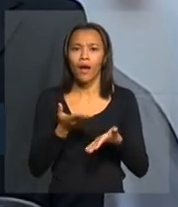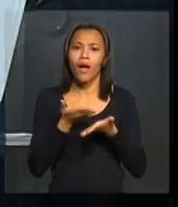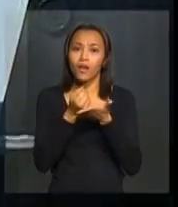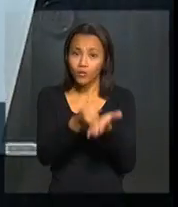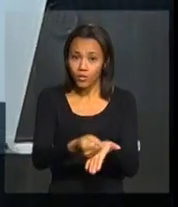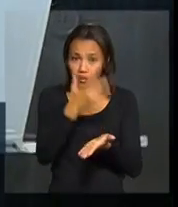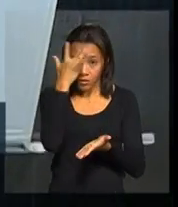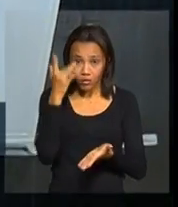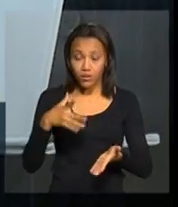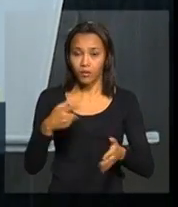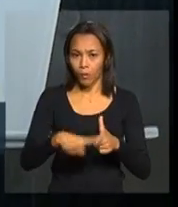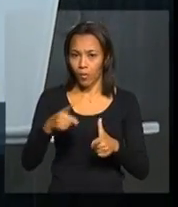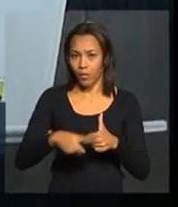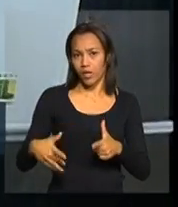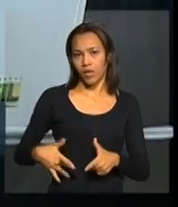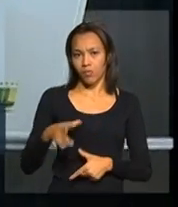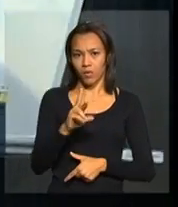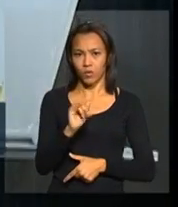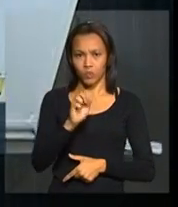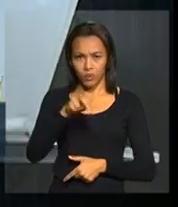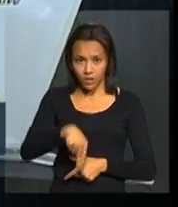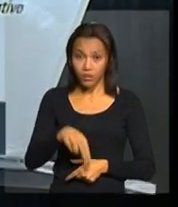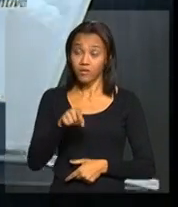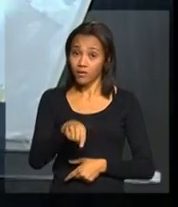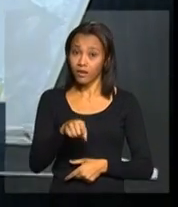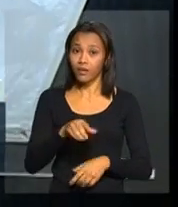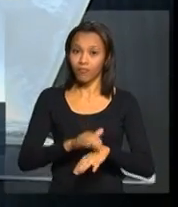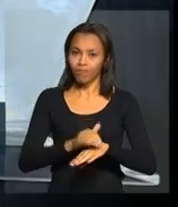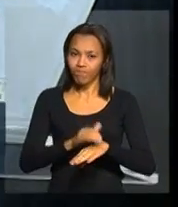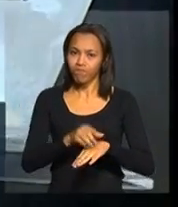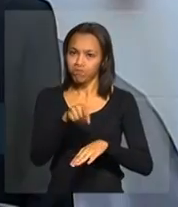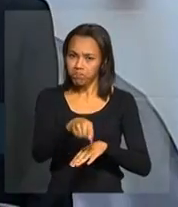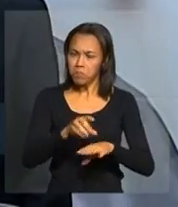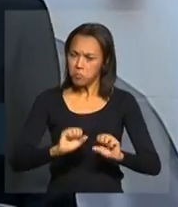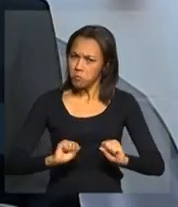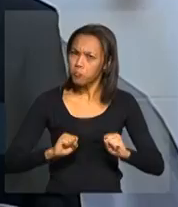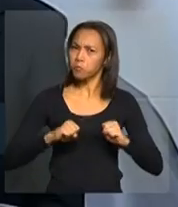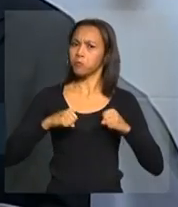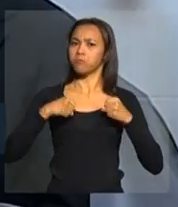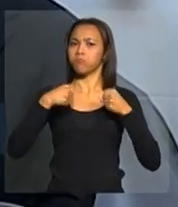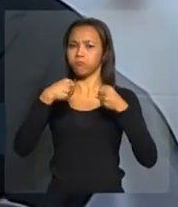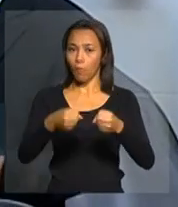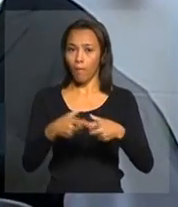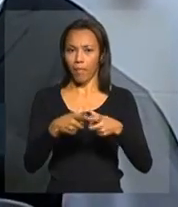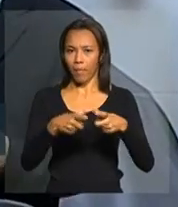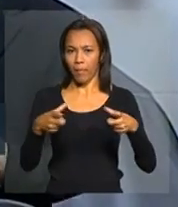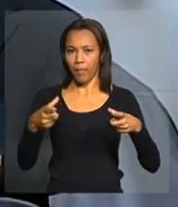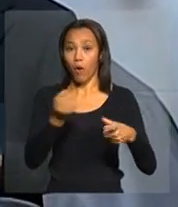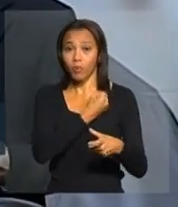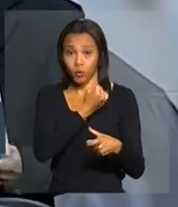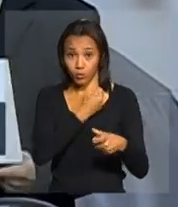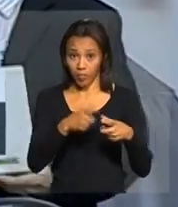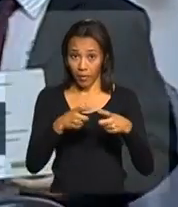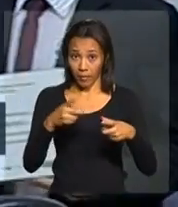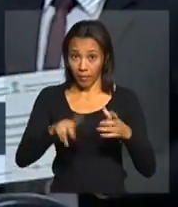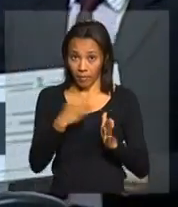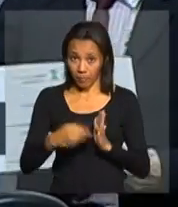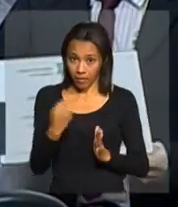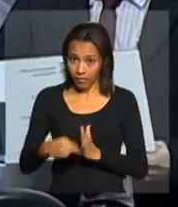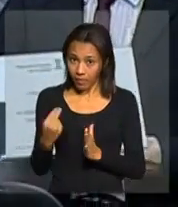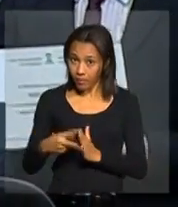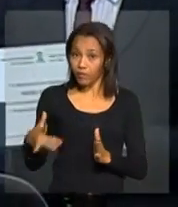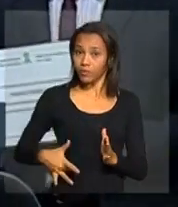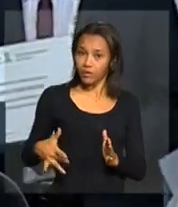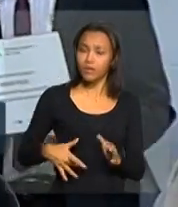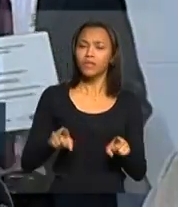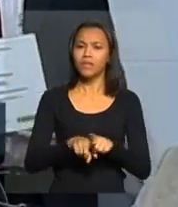pacientes renais. Com essa iniciativa e determinação, alavancou os transplantes em todo o estado, atendendo inclusive